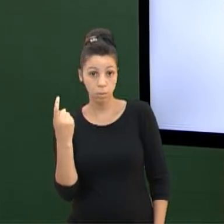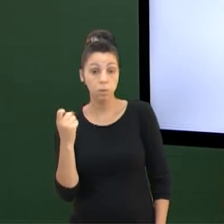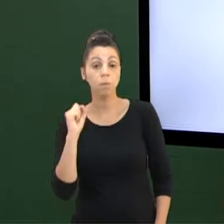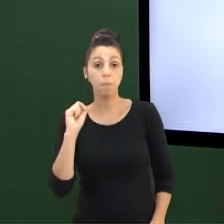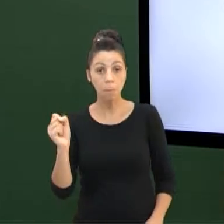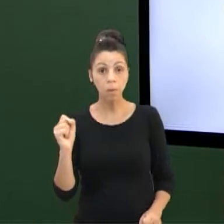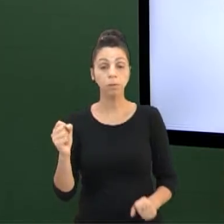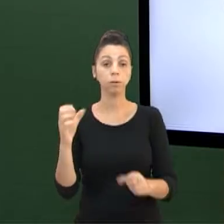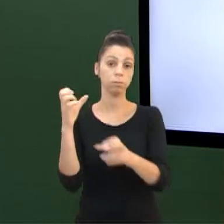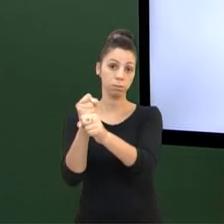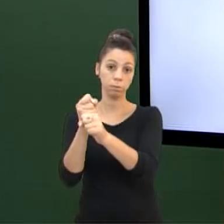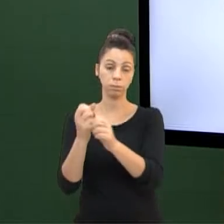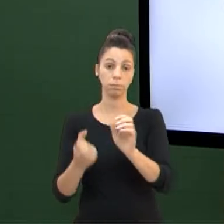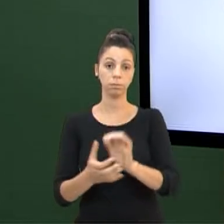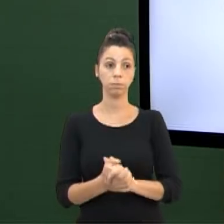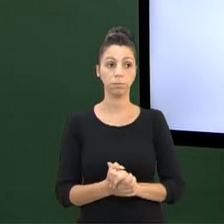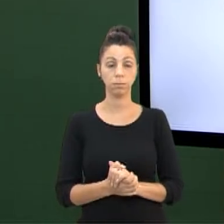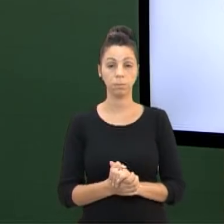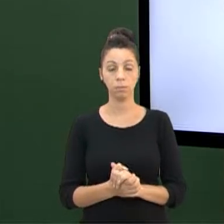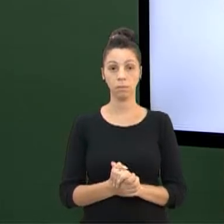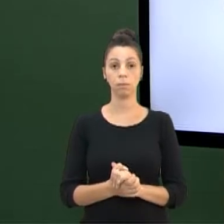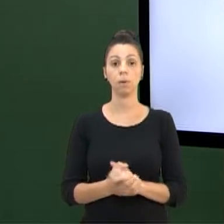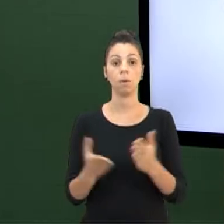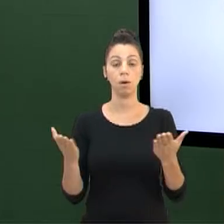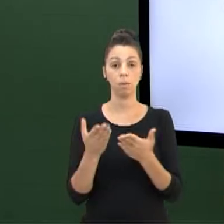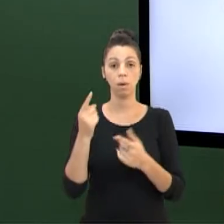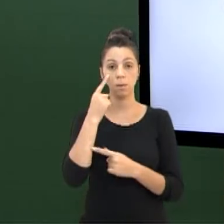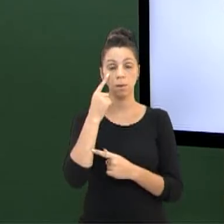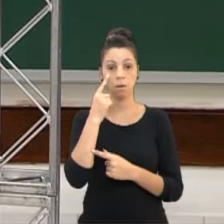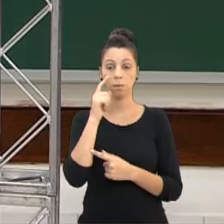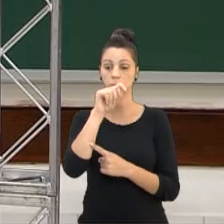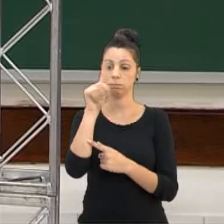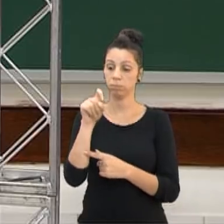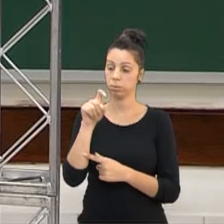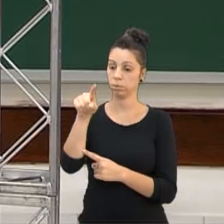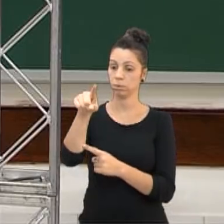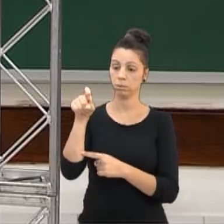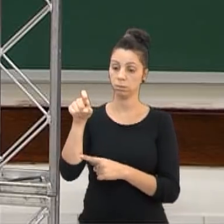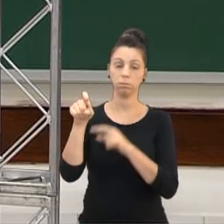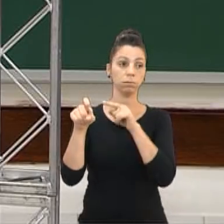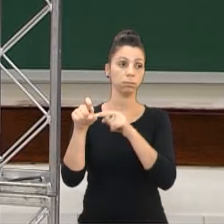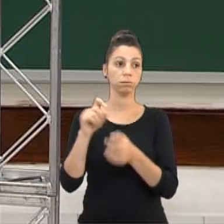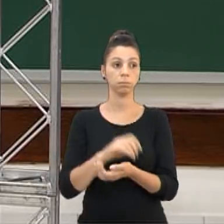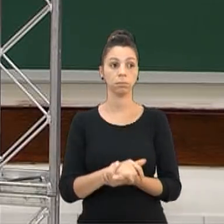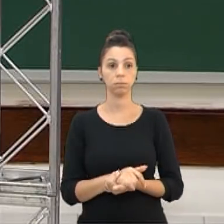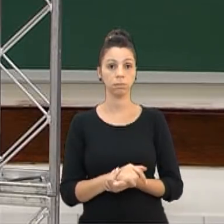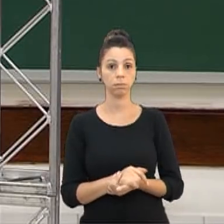em evidência a incógnita x nesse momento. 12x,